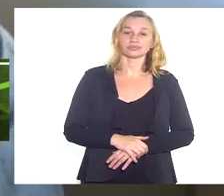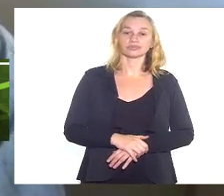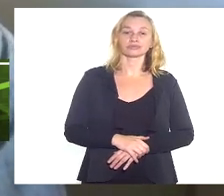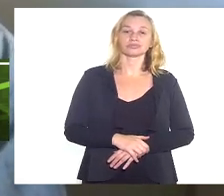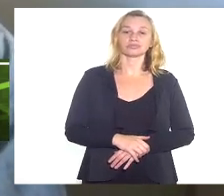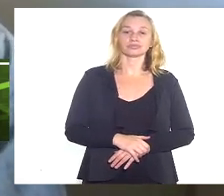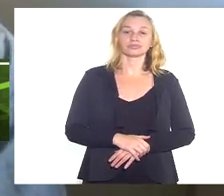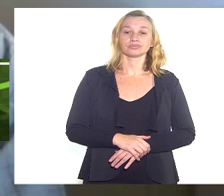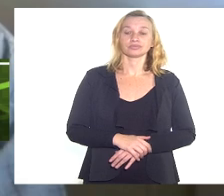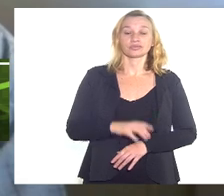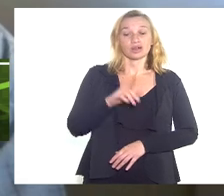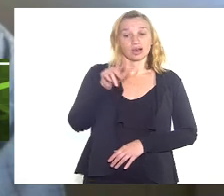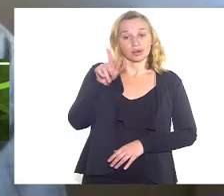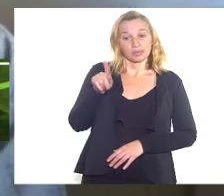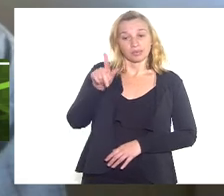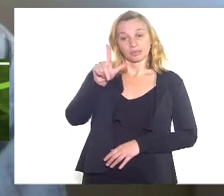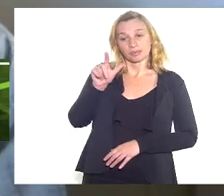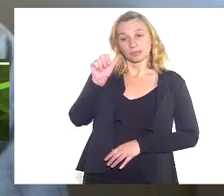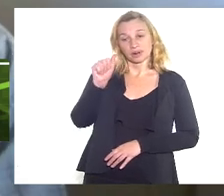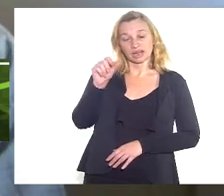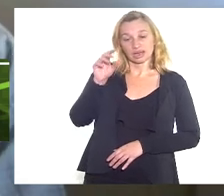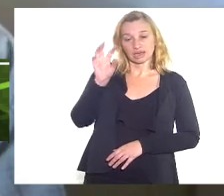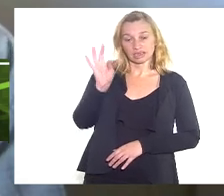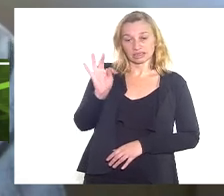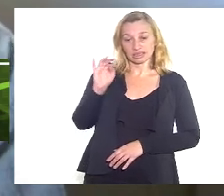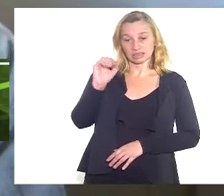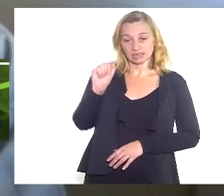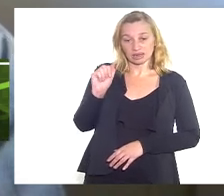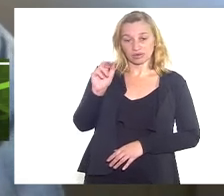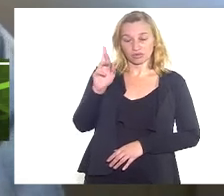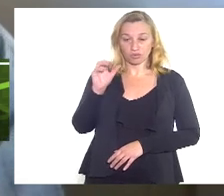as plataformas afetadas